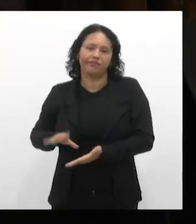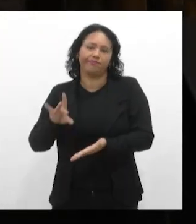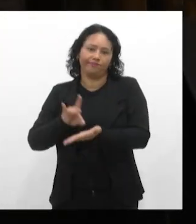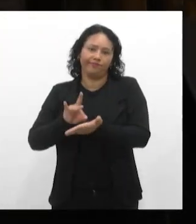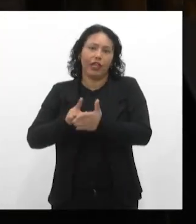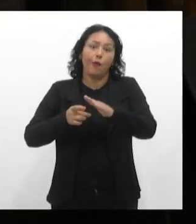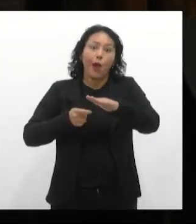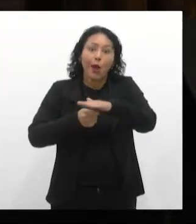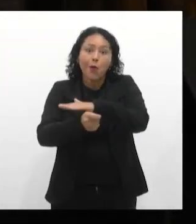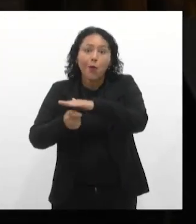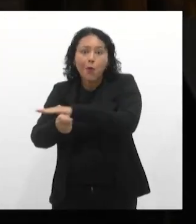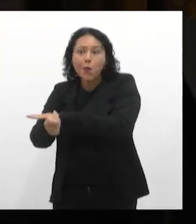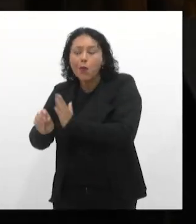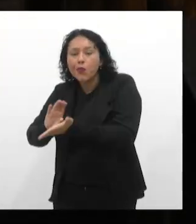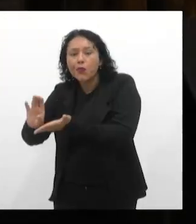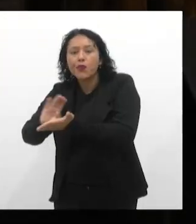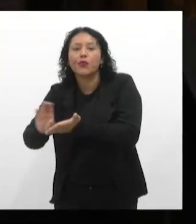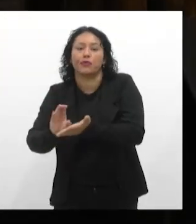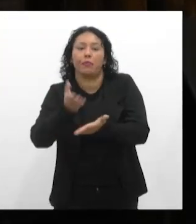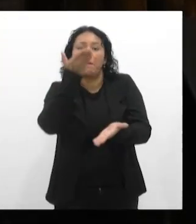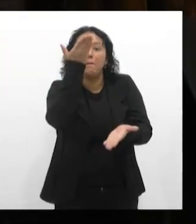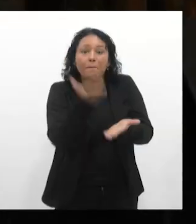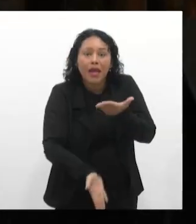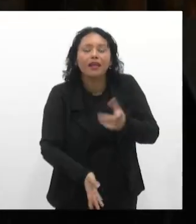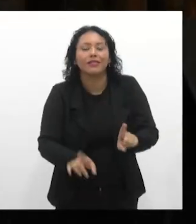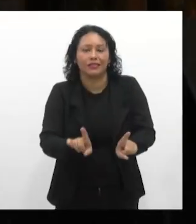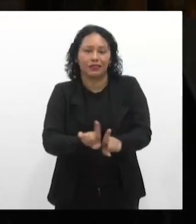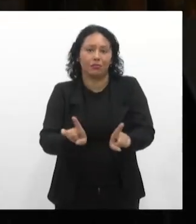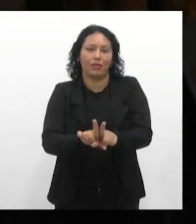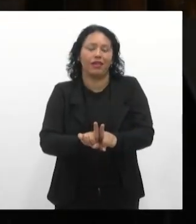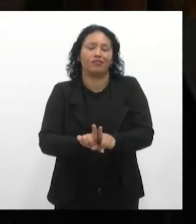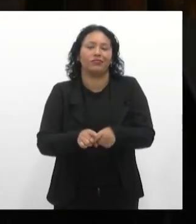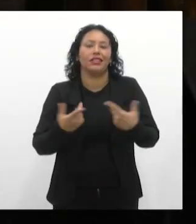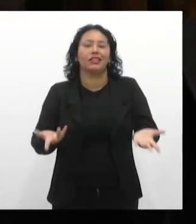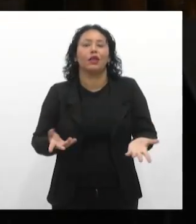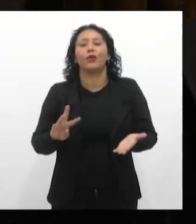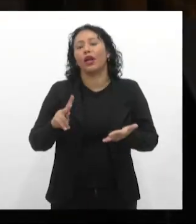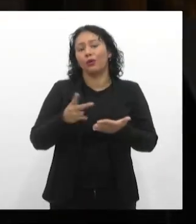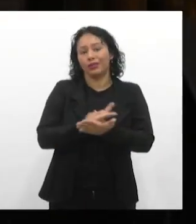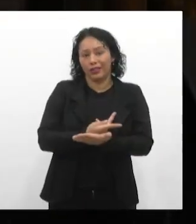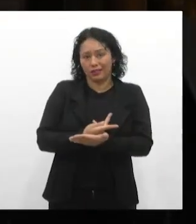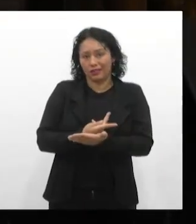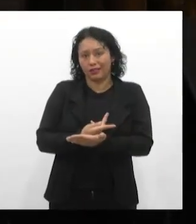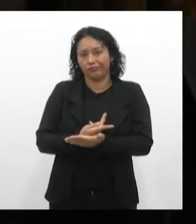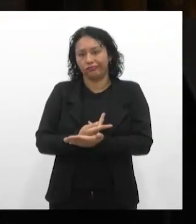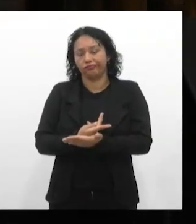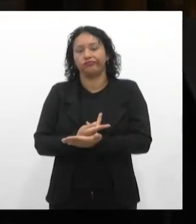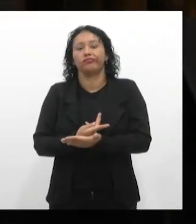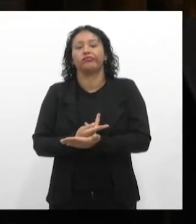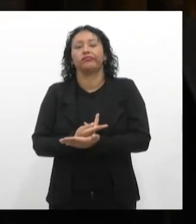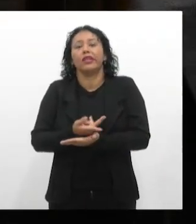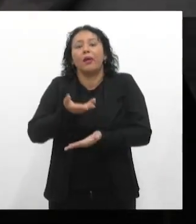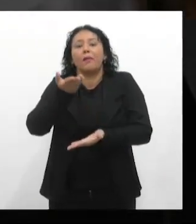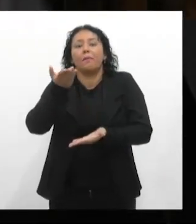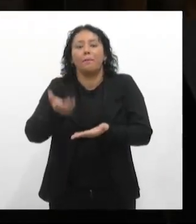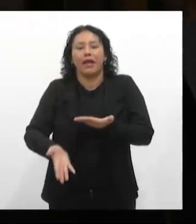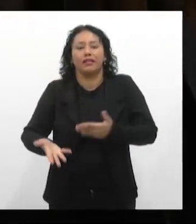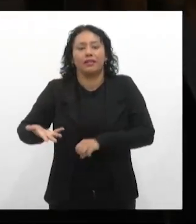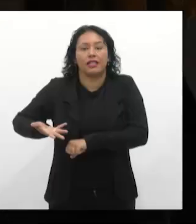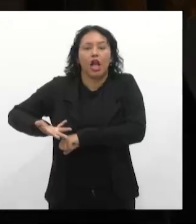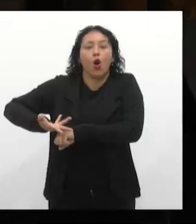recursos públicos, gera a perda de qualidade da política pública. Então, aí, 3